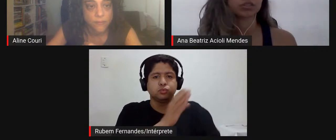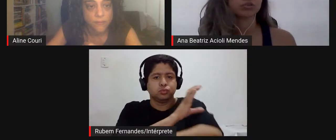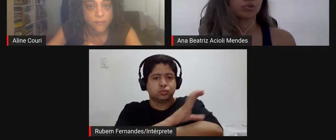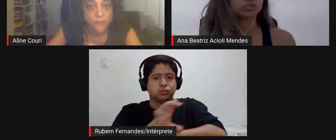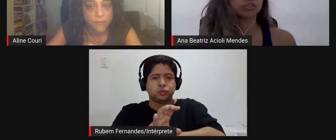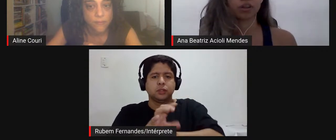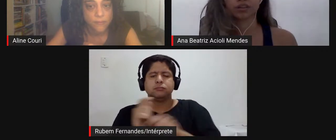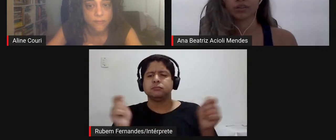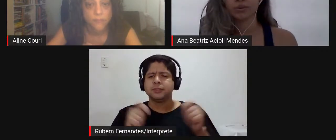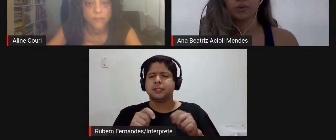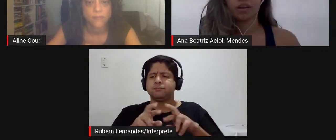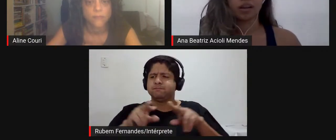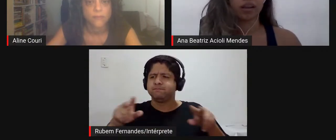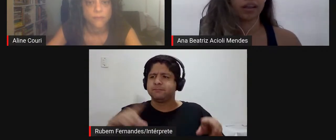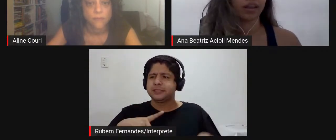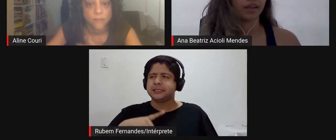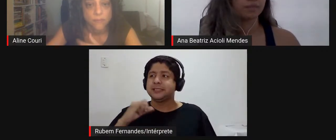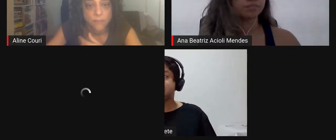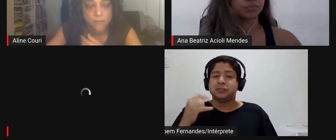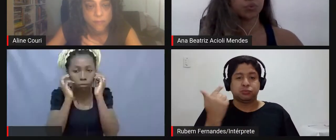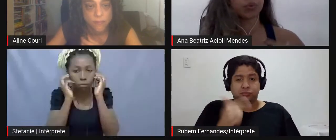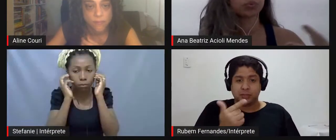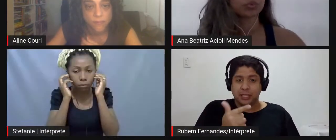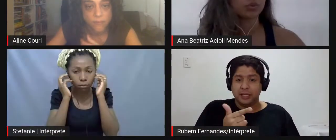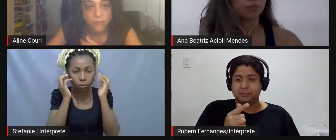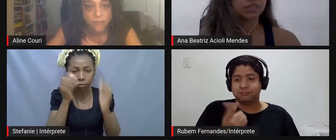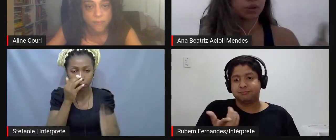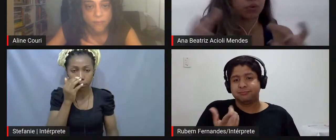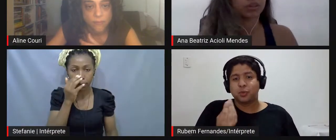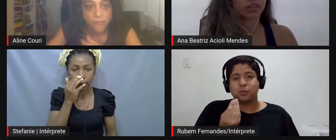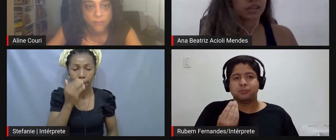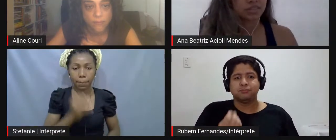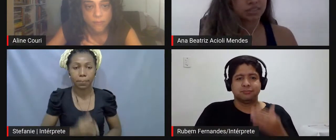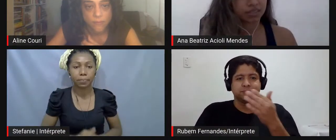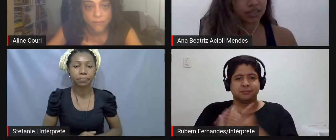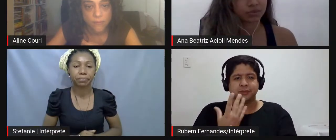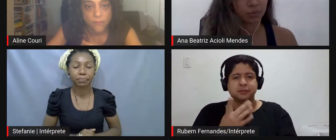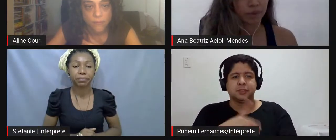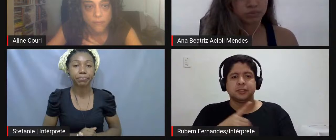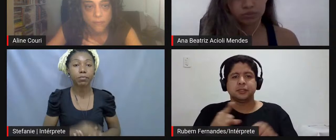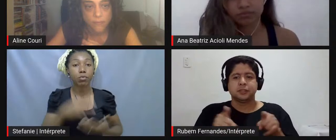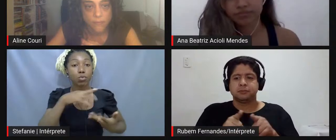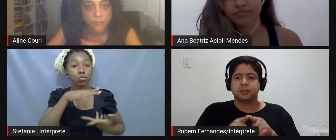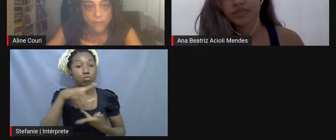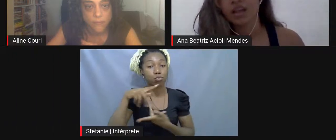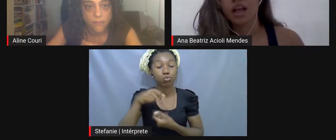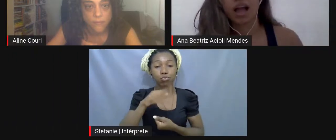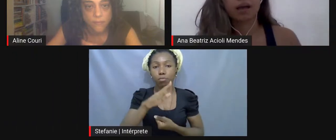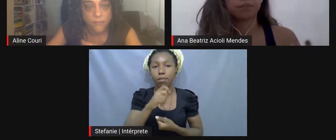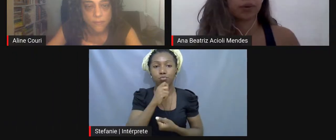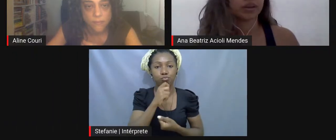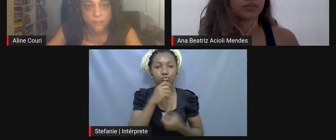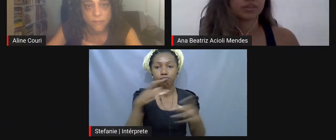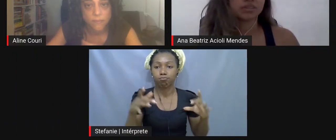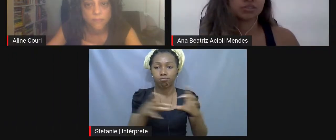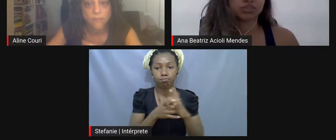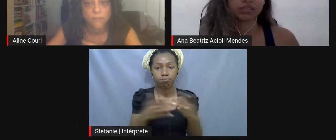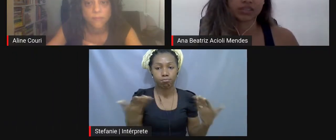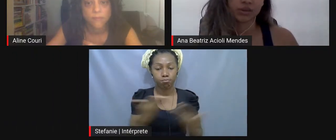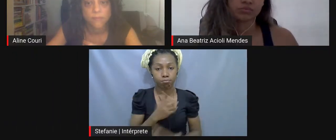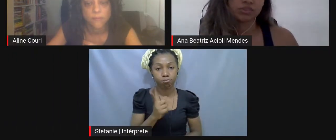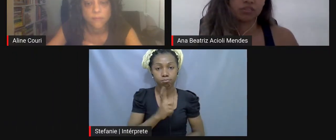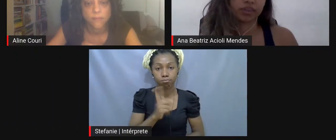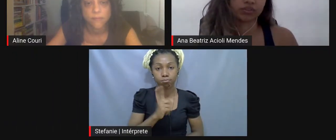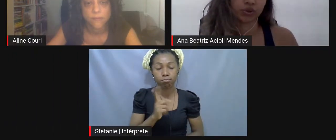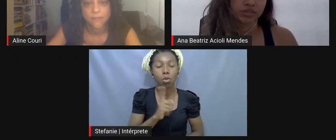todas essas questões estariam no mundo mas não conectadas aqui nesse momento a pró-reitoria de